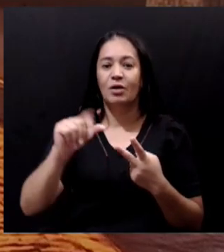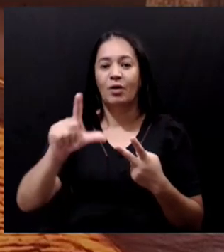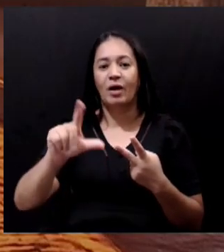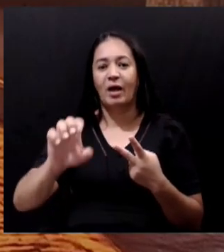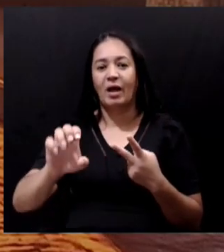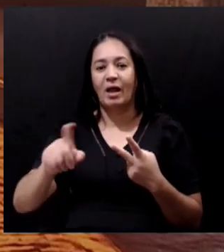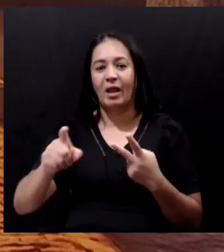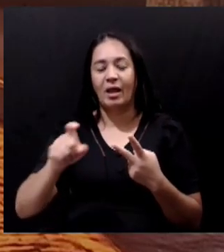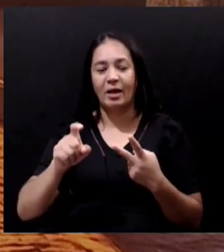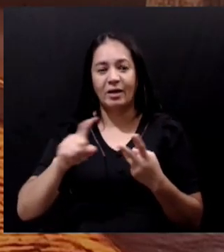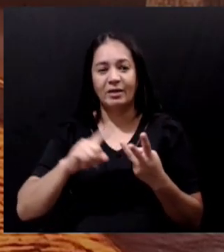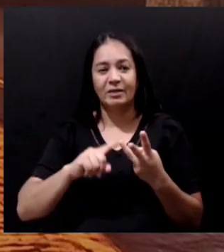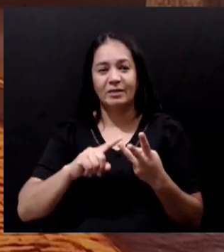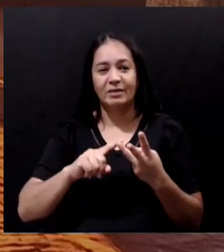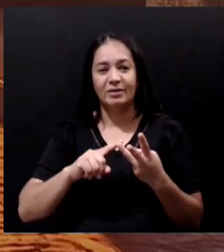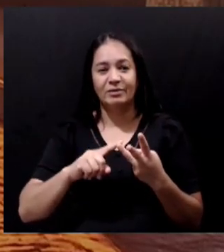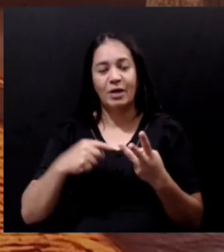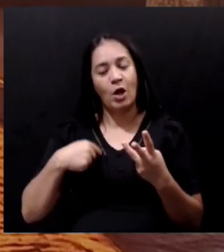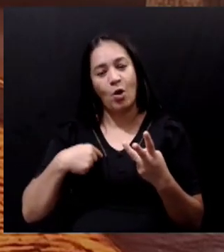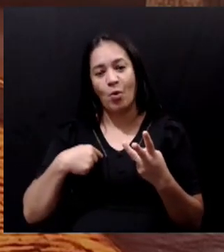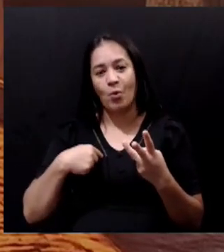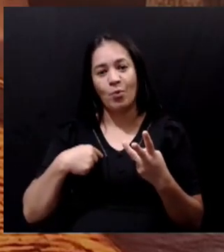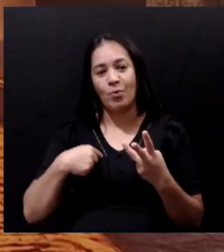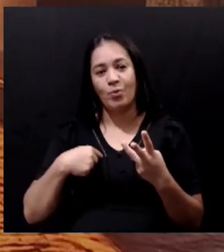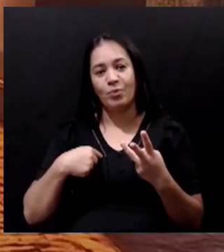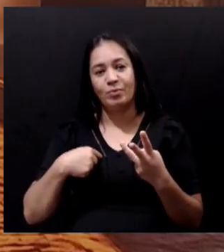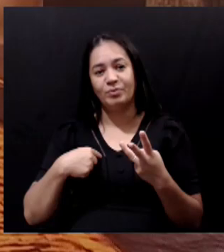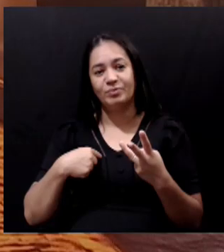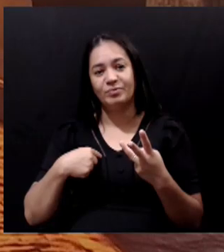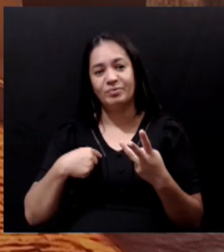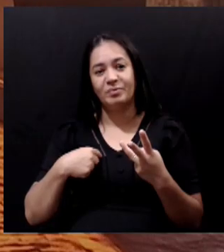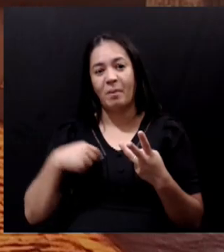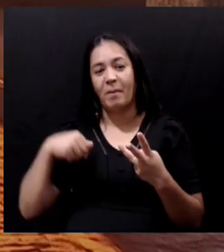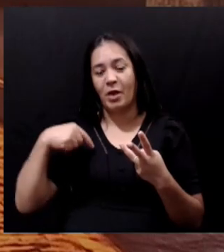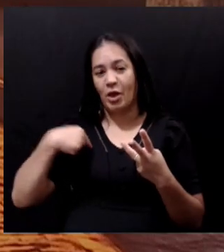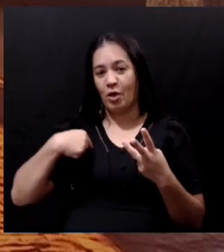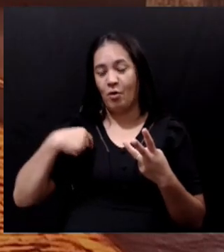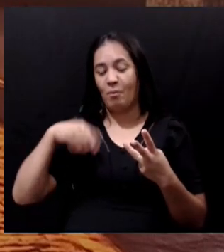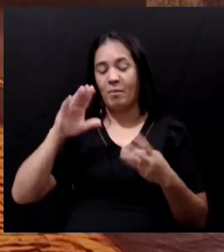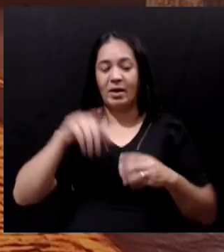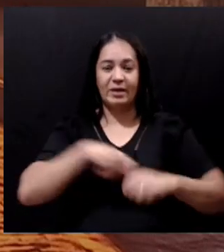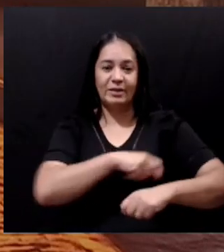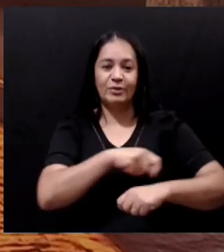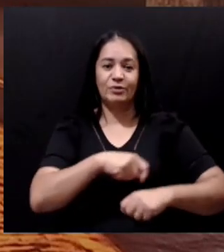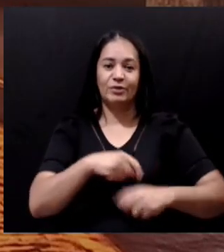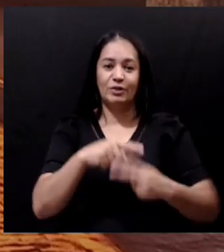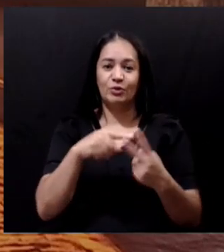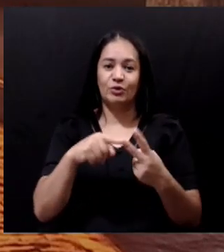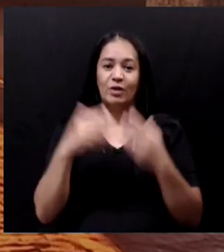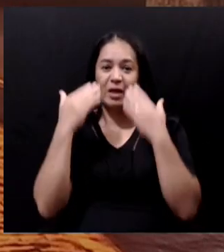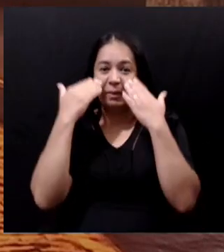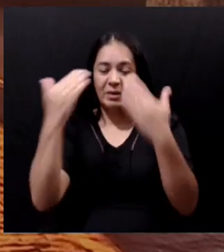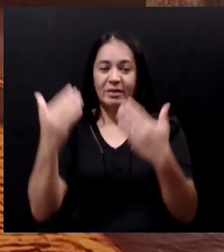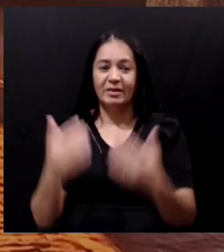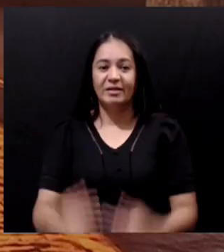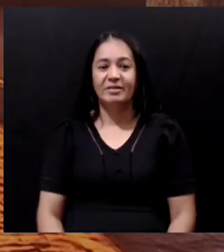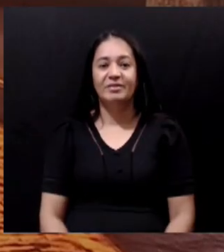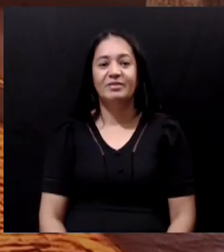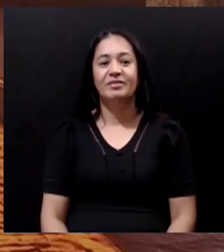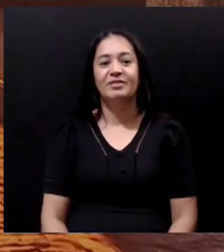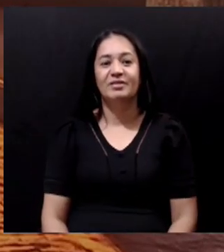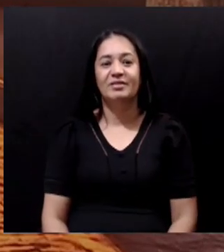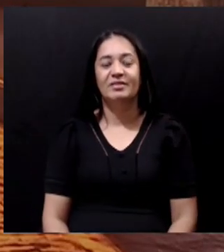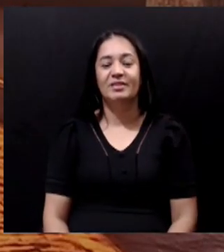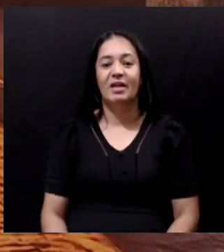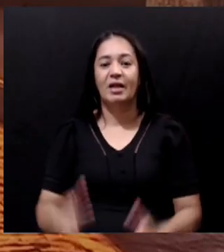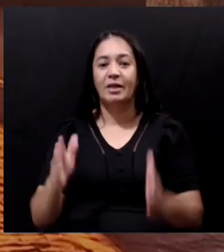e eu, o Fábio, né? Fico mais na cozinha. Os dois na linha de frente. Aí, depois da pandemia, meus